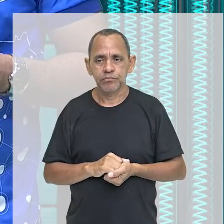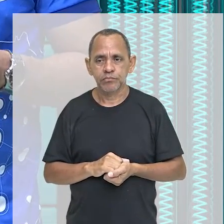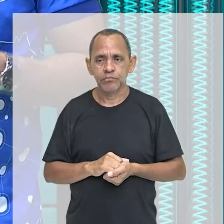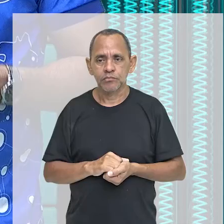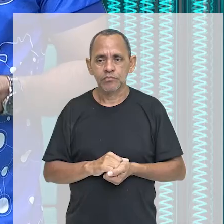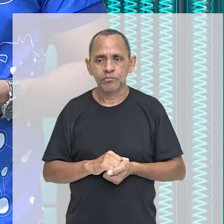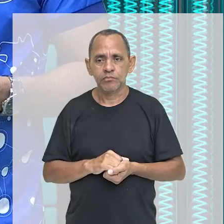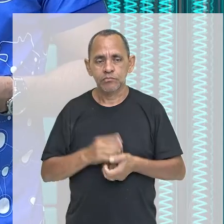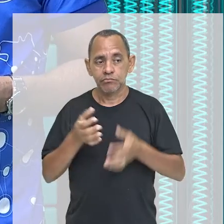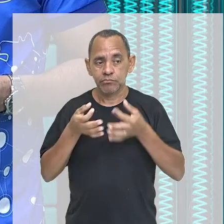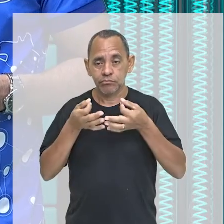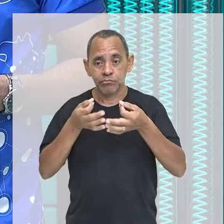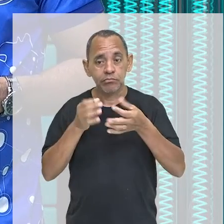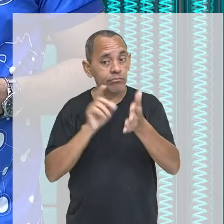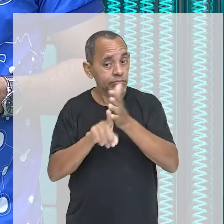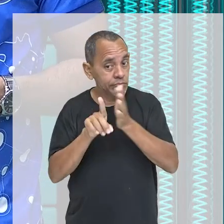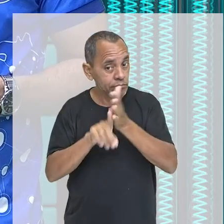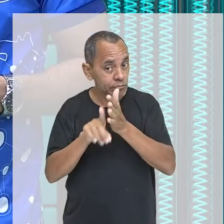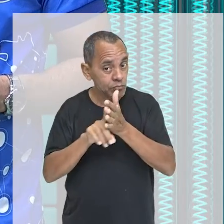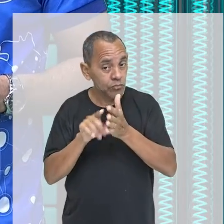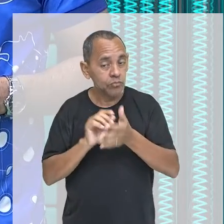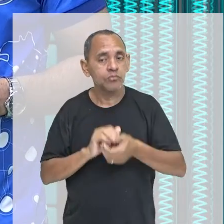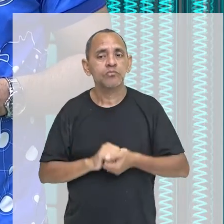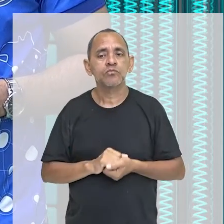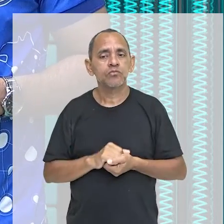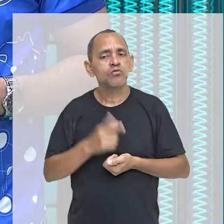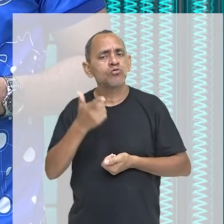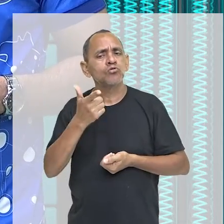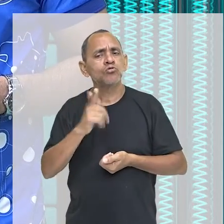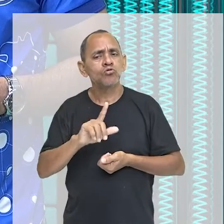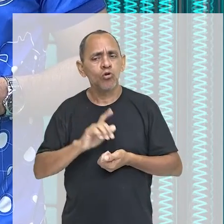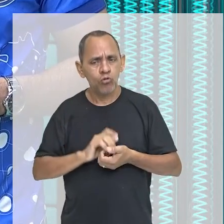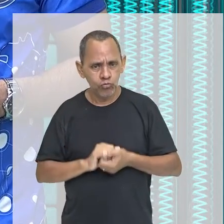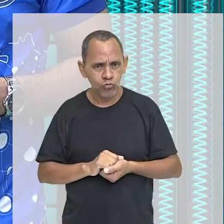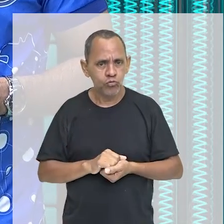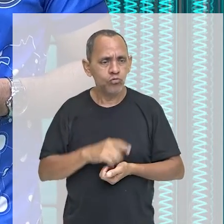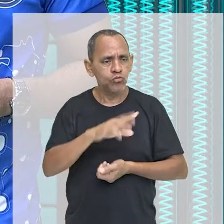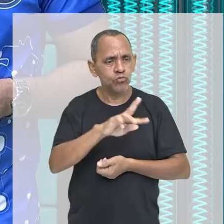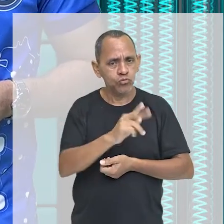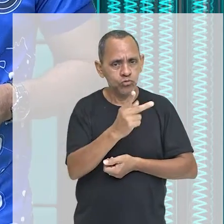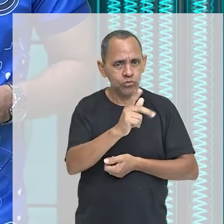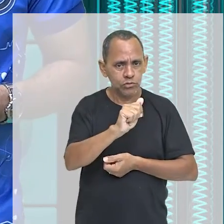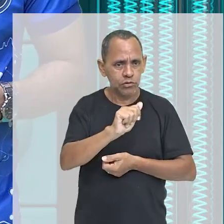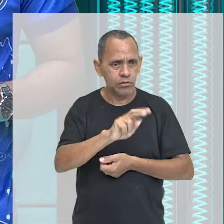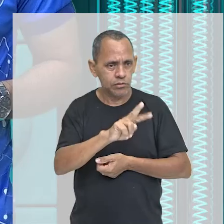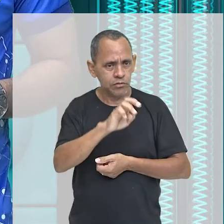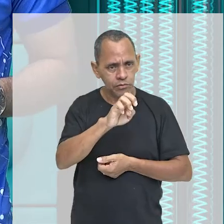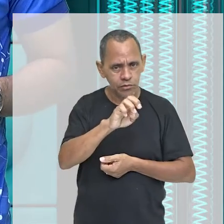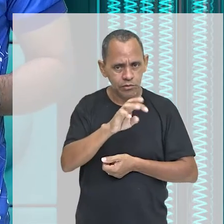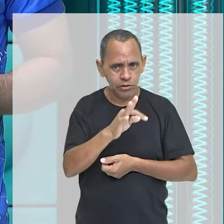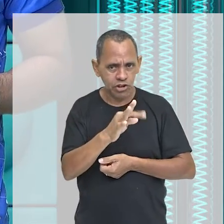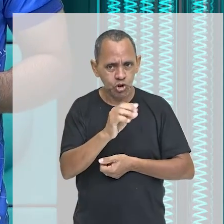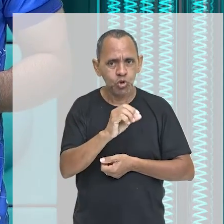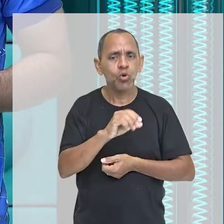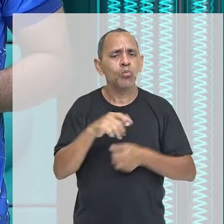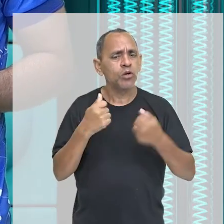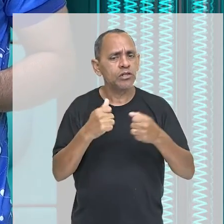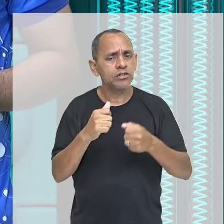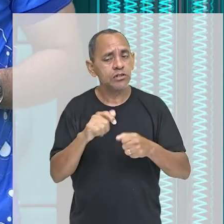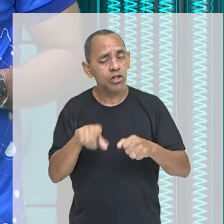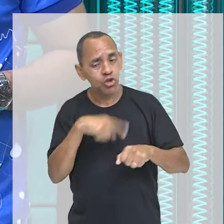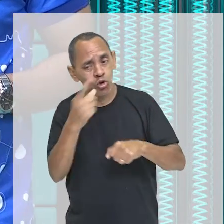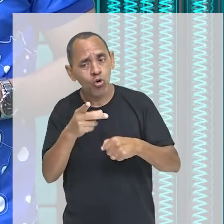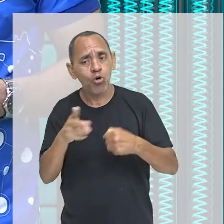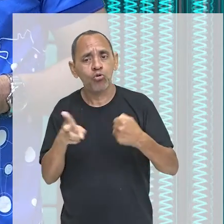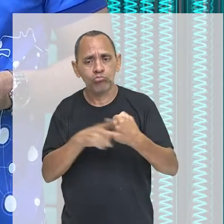eu reitero a necessidade que o verbo have to, que é um verbo semimodal, precisa de um outro verbo auxiliar para caracterizar a